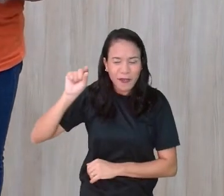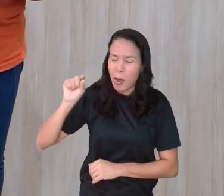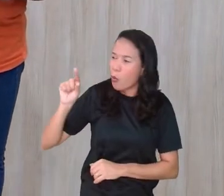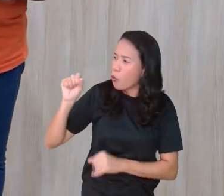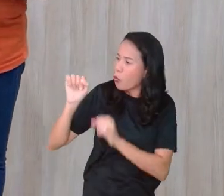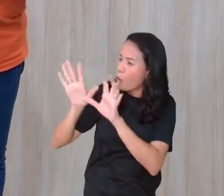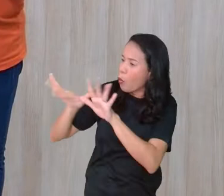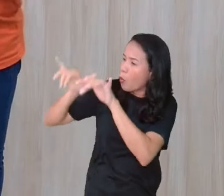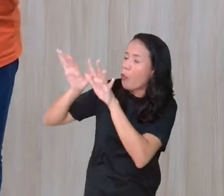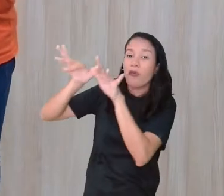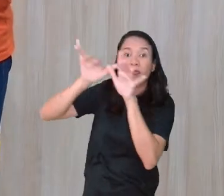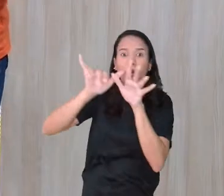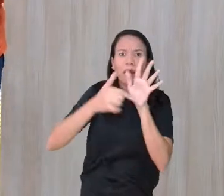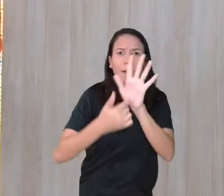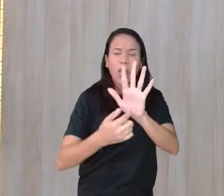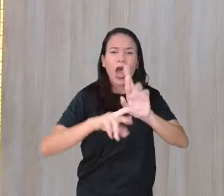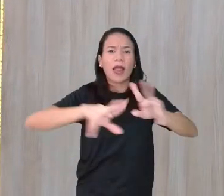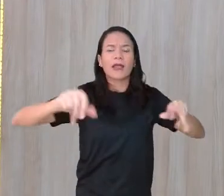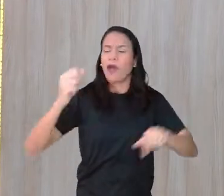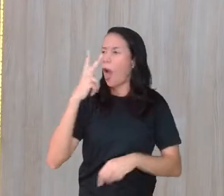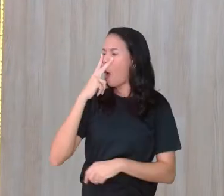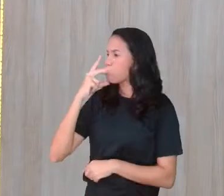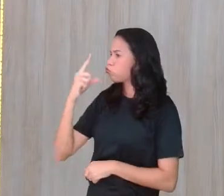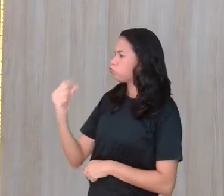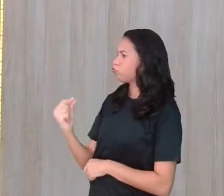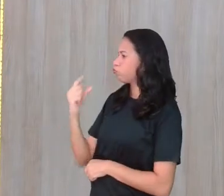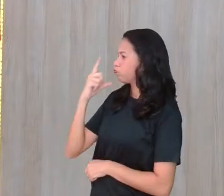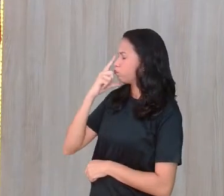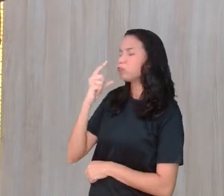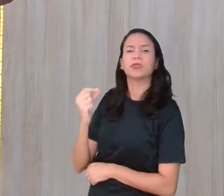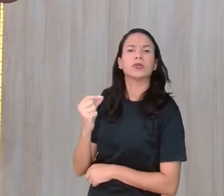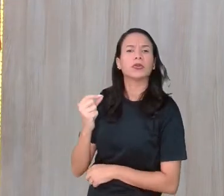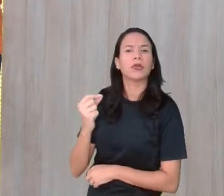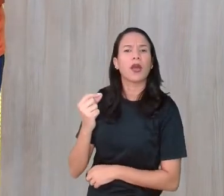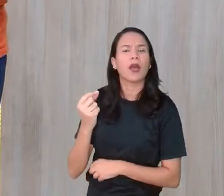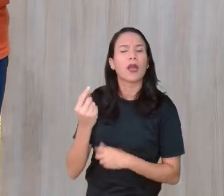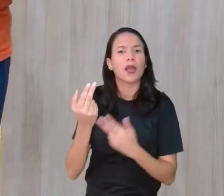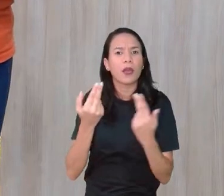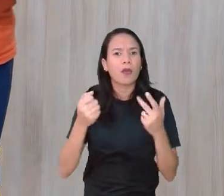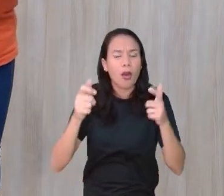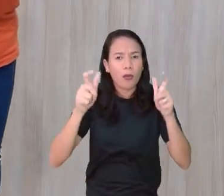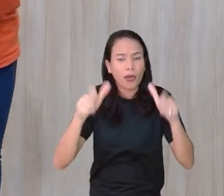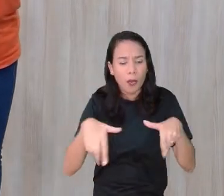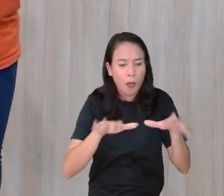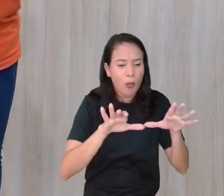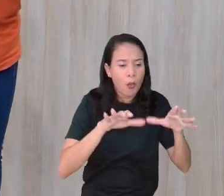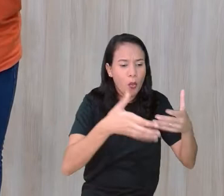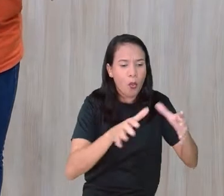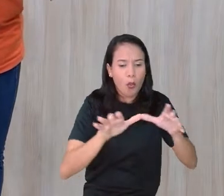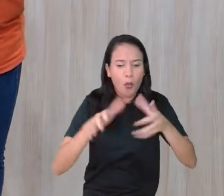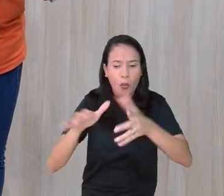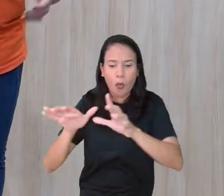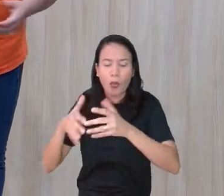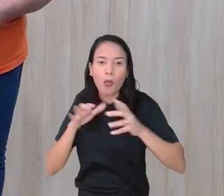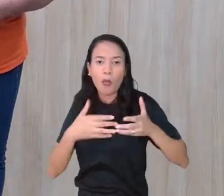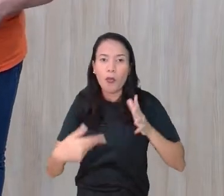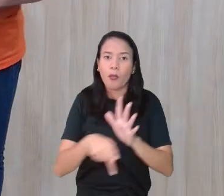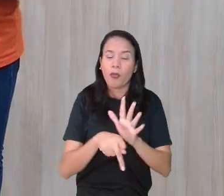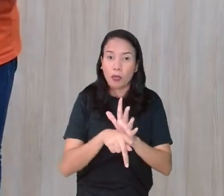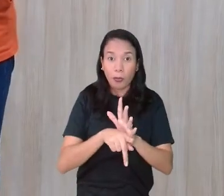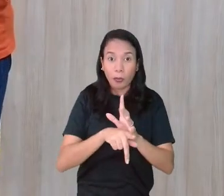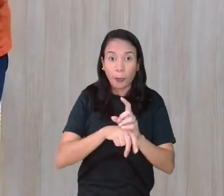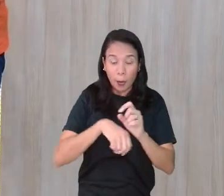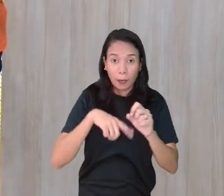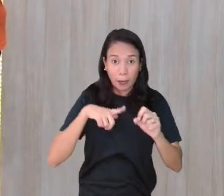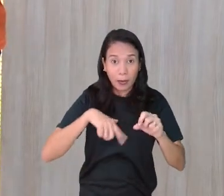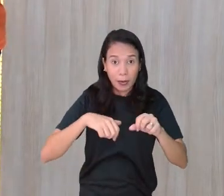apresentavam bicos diferentes. E como o arquipélago é um conjunto de ilhas, então, eu